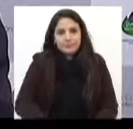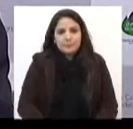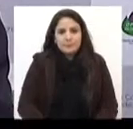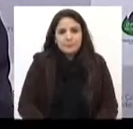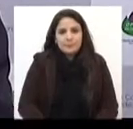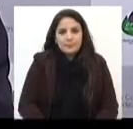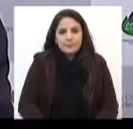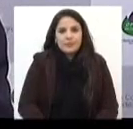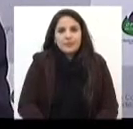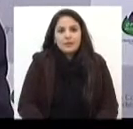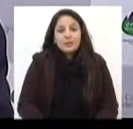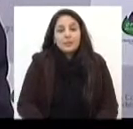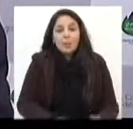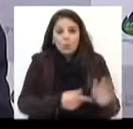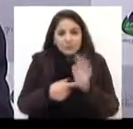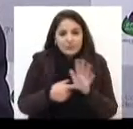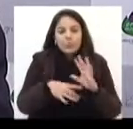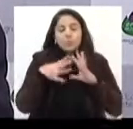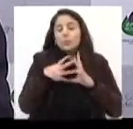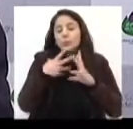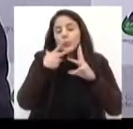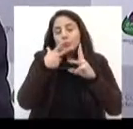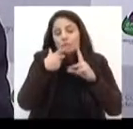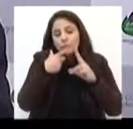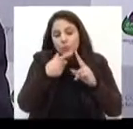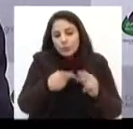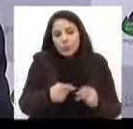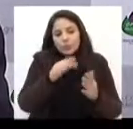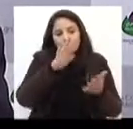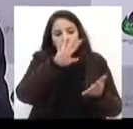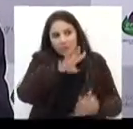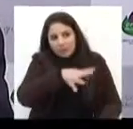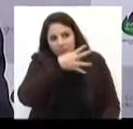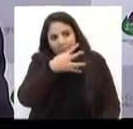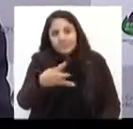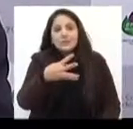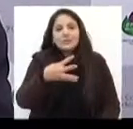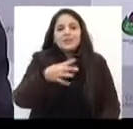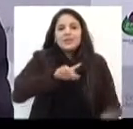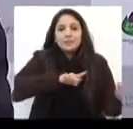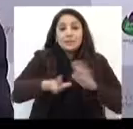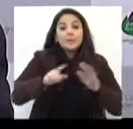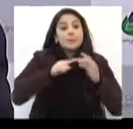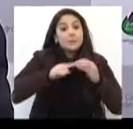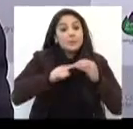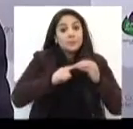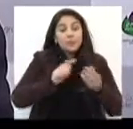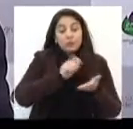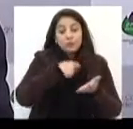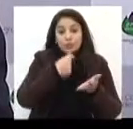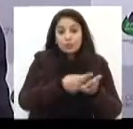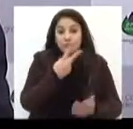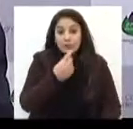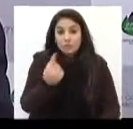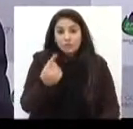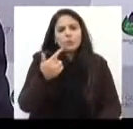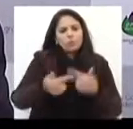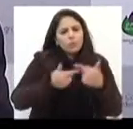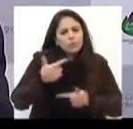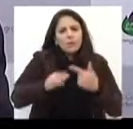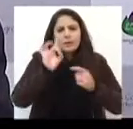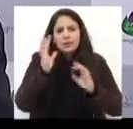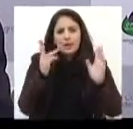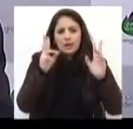também, mostramos ali toda a agenda da semana, que principalmente a Agenda 21 tem trabalhado muito em cima